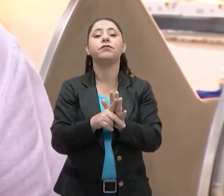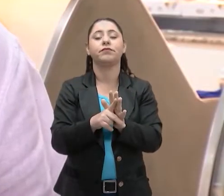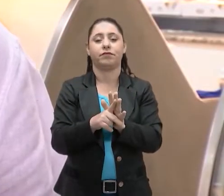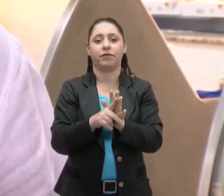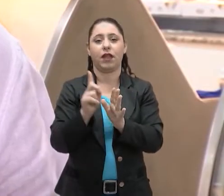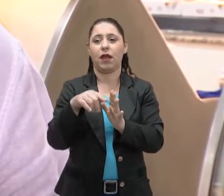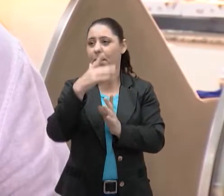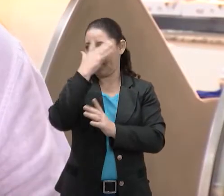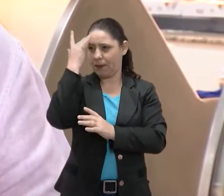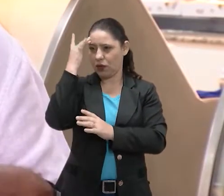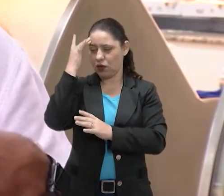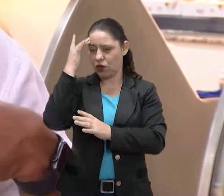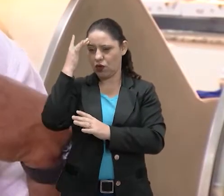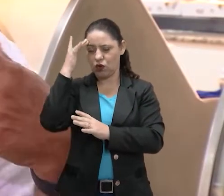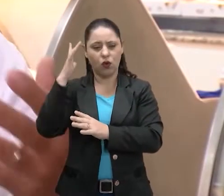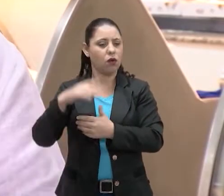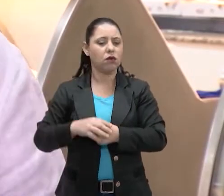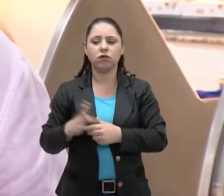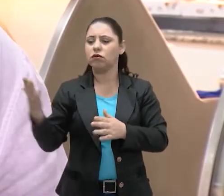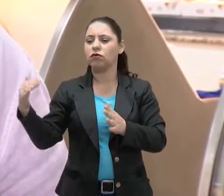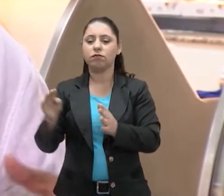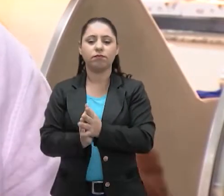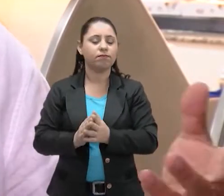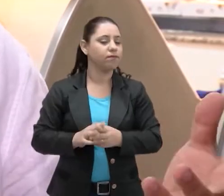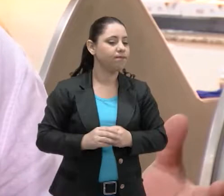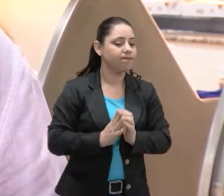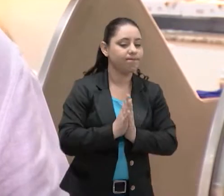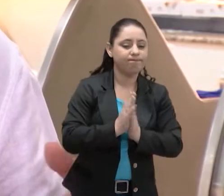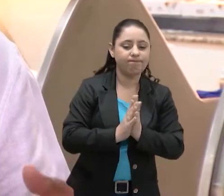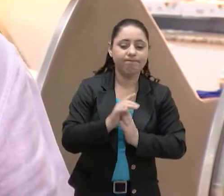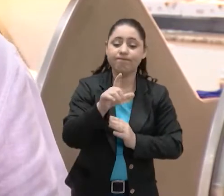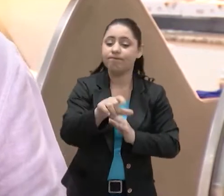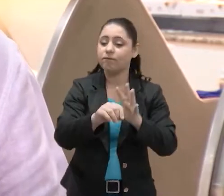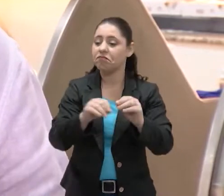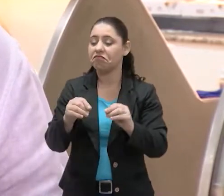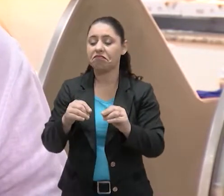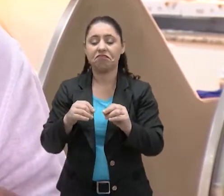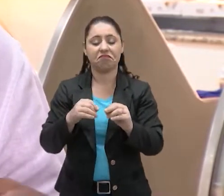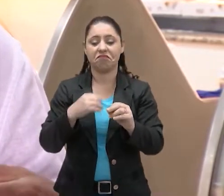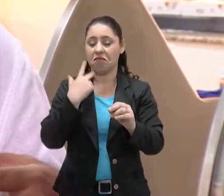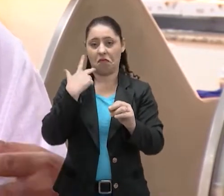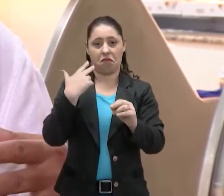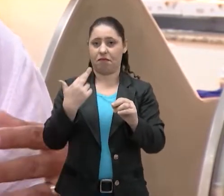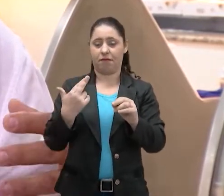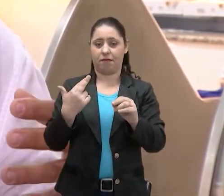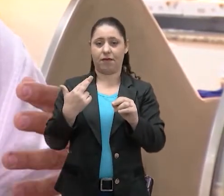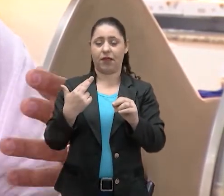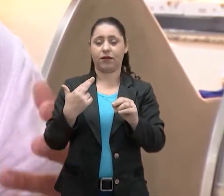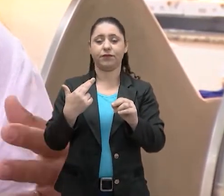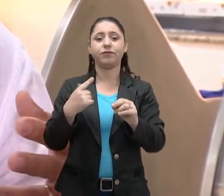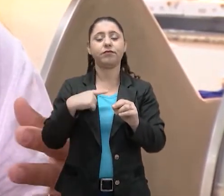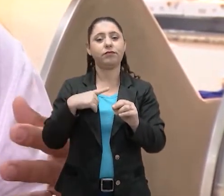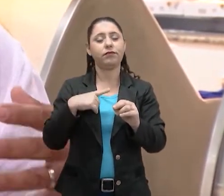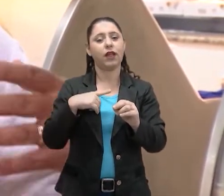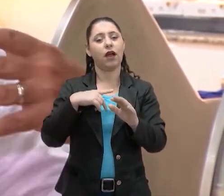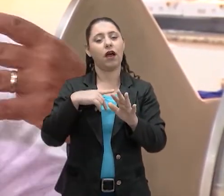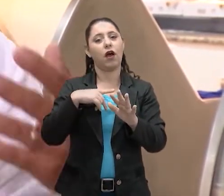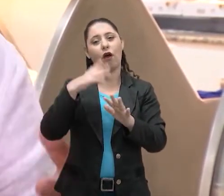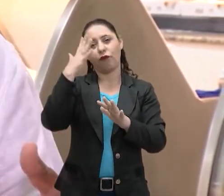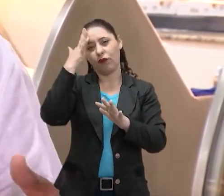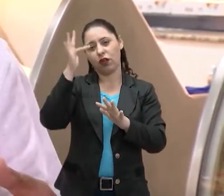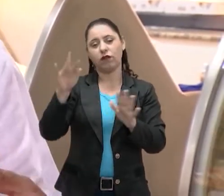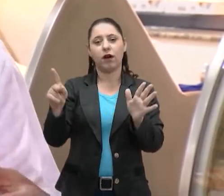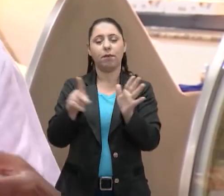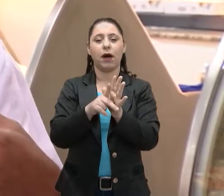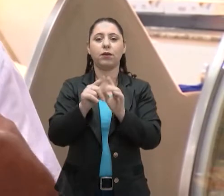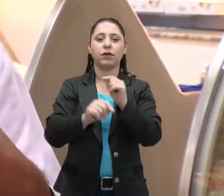Do negócio, né? Do cliente chegar, se servir, se sentir à vontade, né? Então, essa